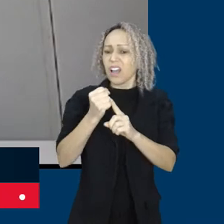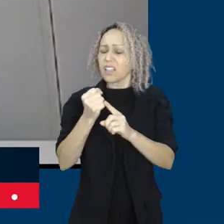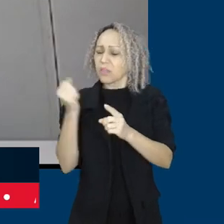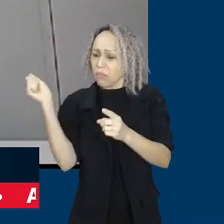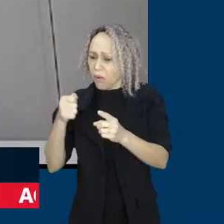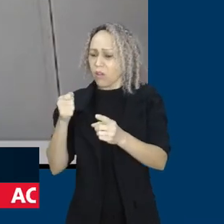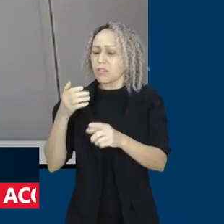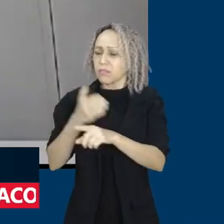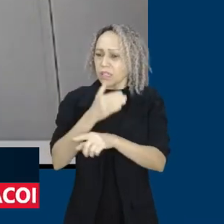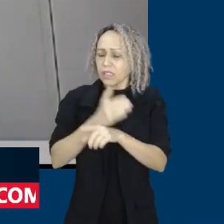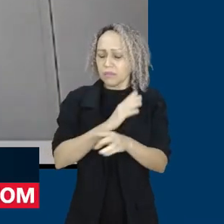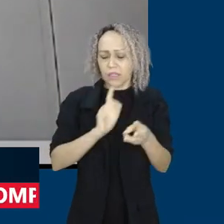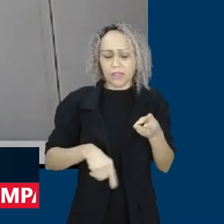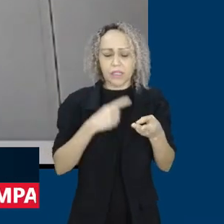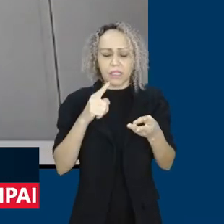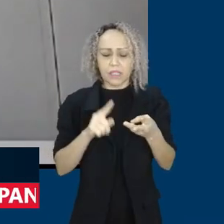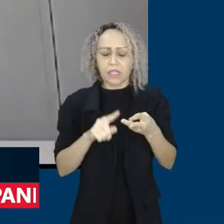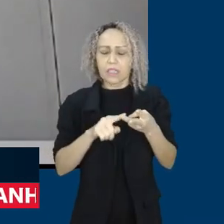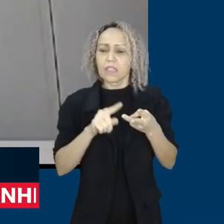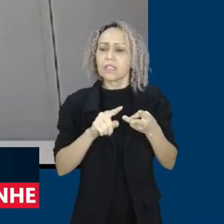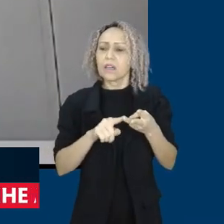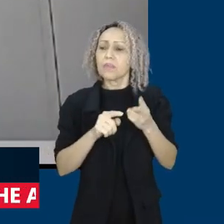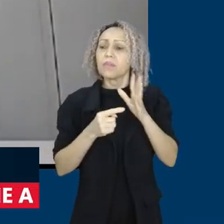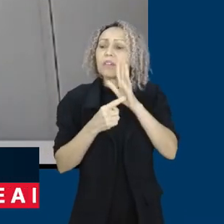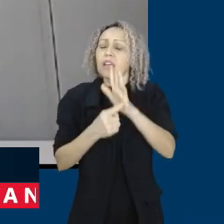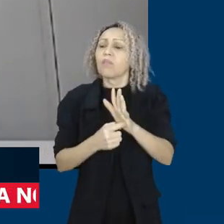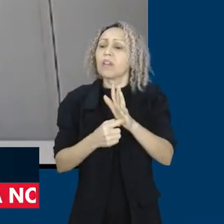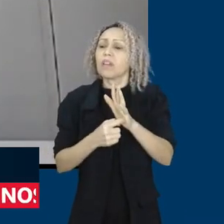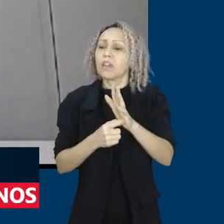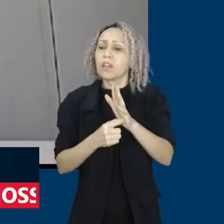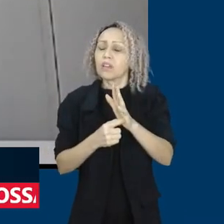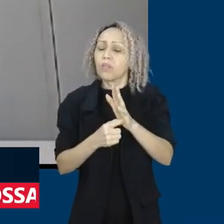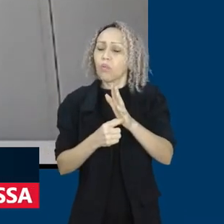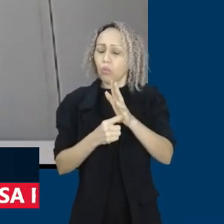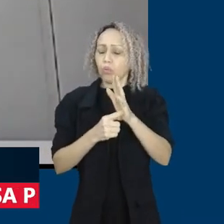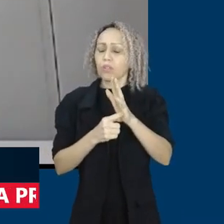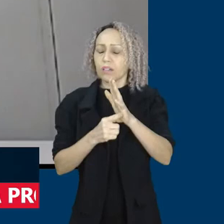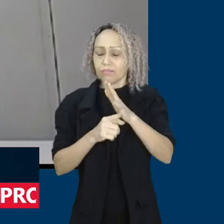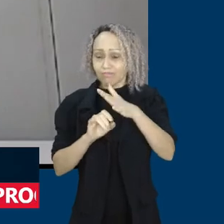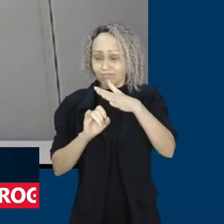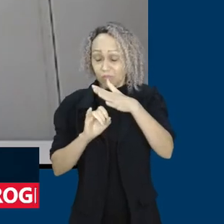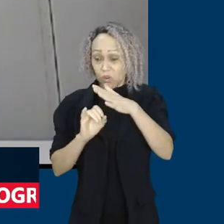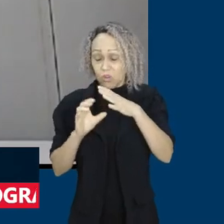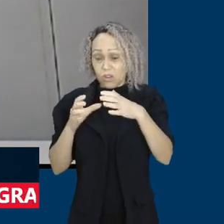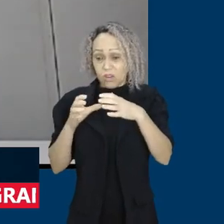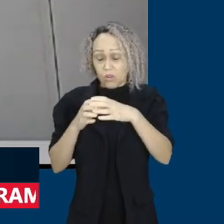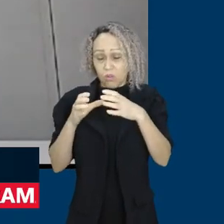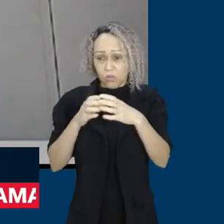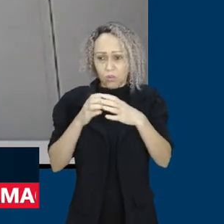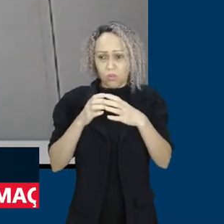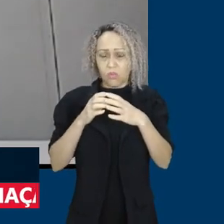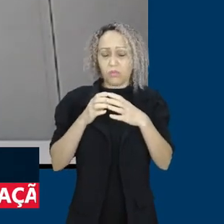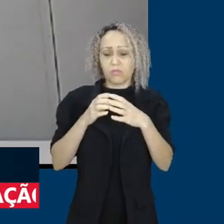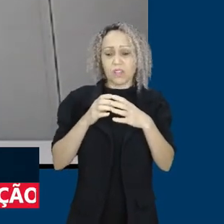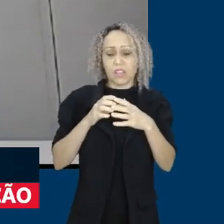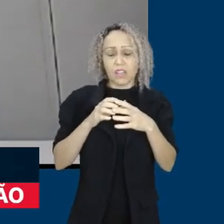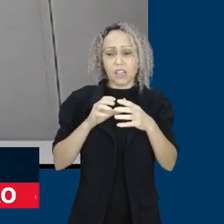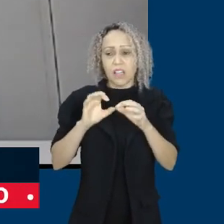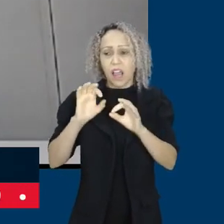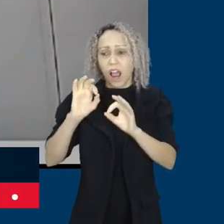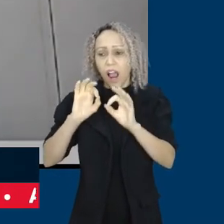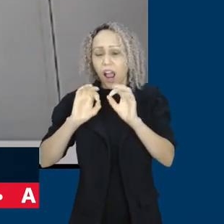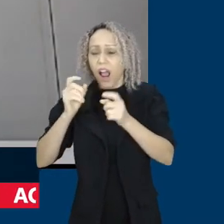do órgão administrativo responsável pela participação social então desde o dia 2 Hoje nós estamos trabalhando de forma